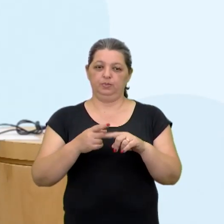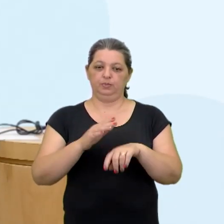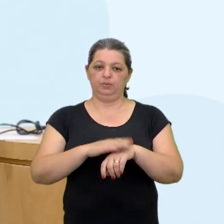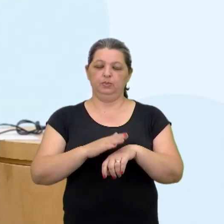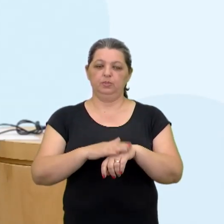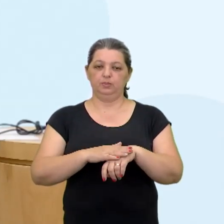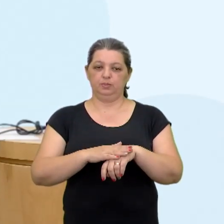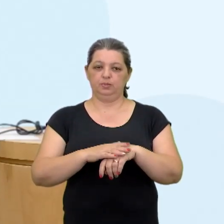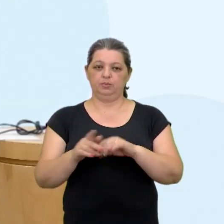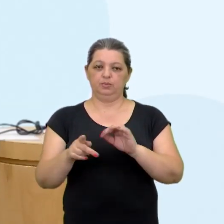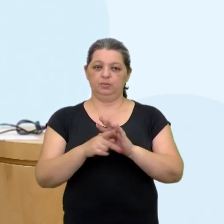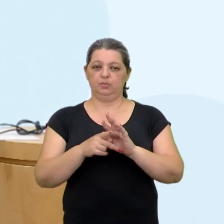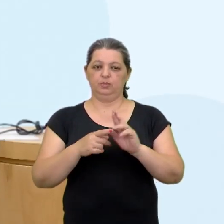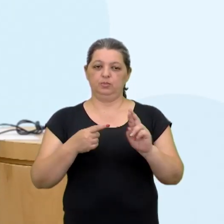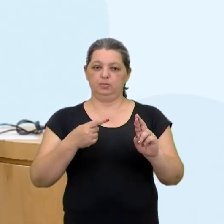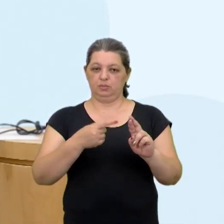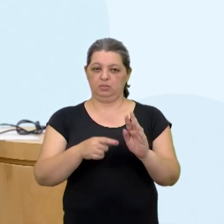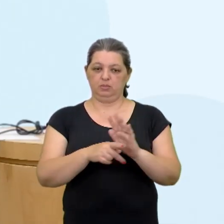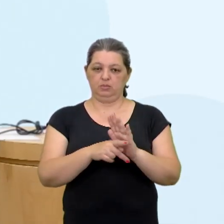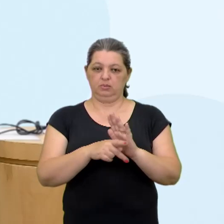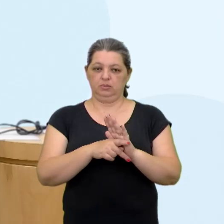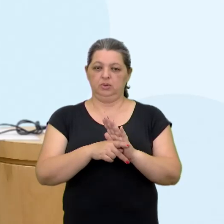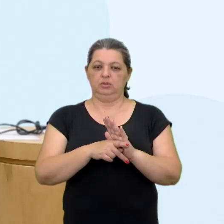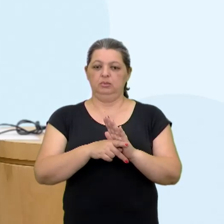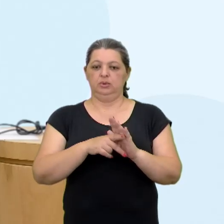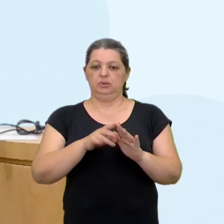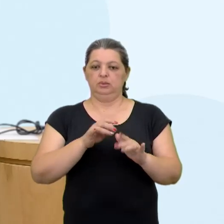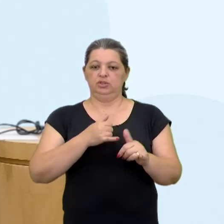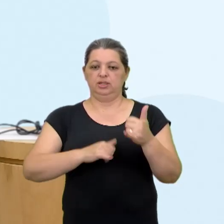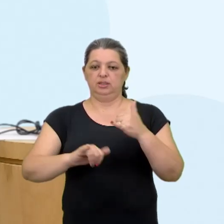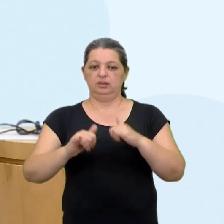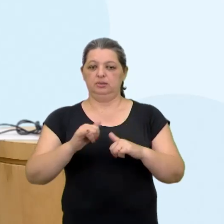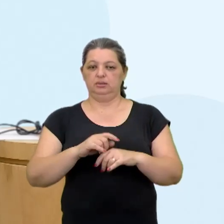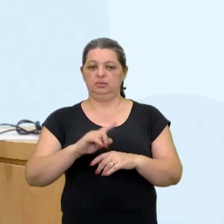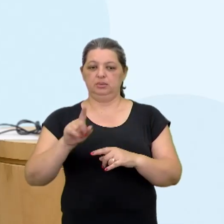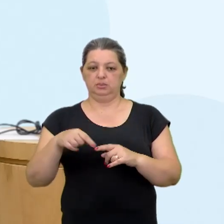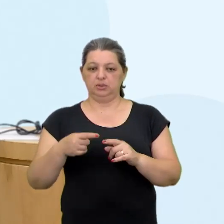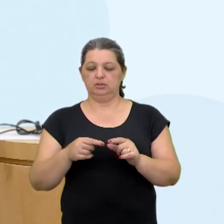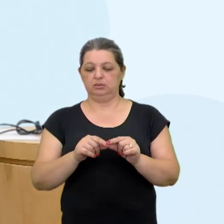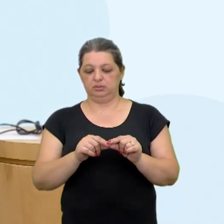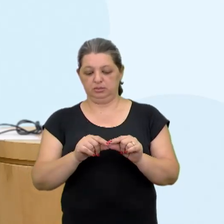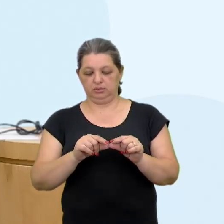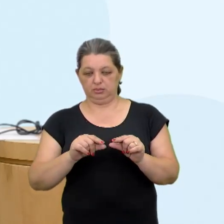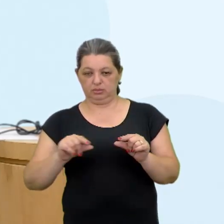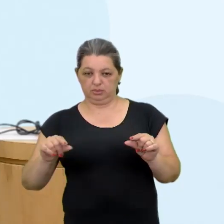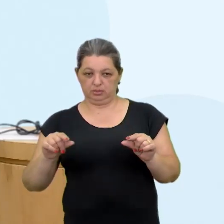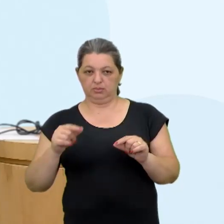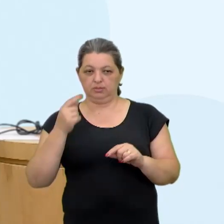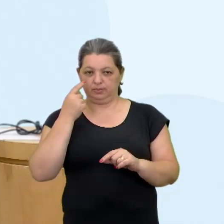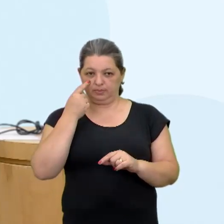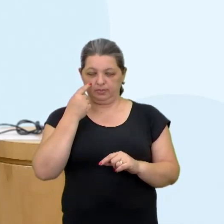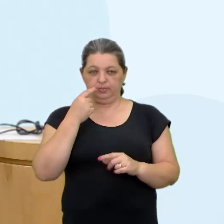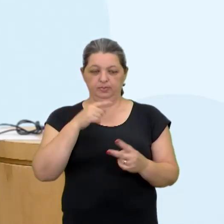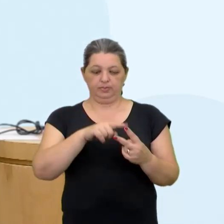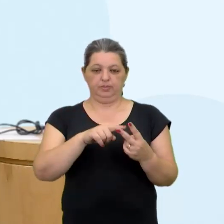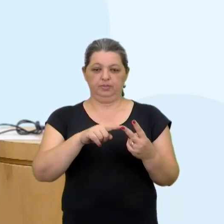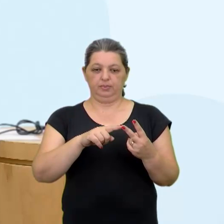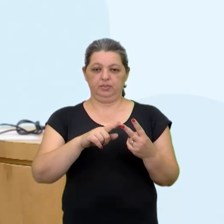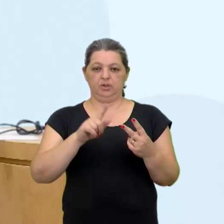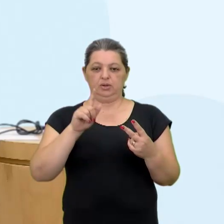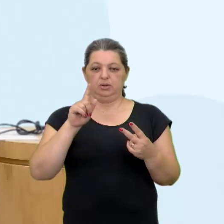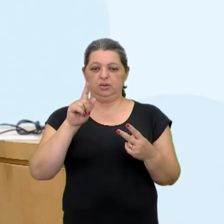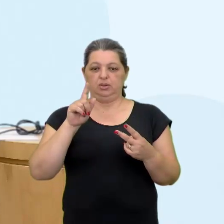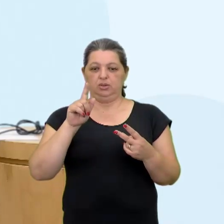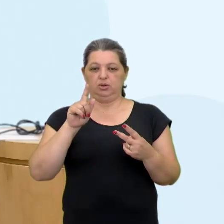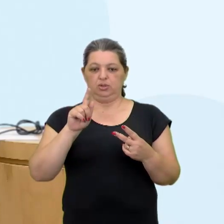que vai fazer ali o referencial de voltagem. Quando a gente vai indo um pouco mais para baixo, a gente tem dos 2 lados